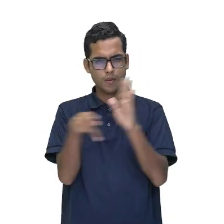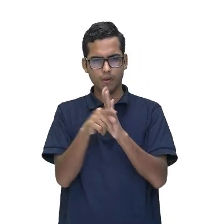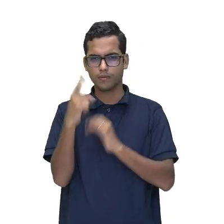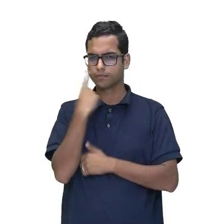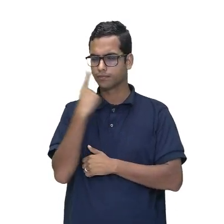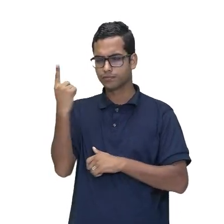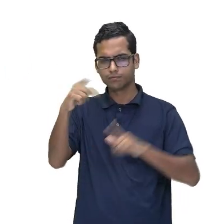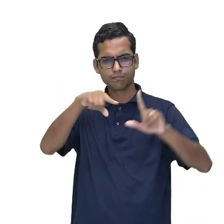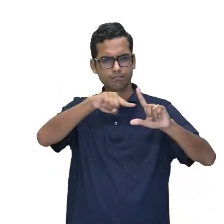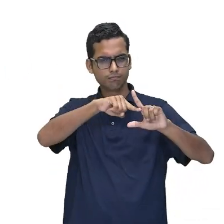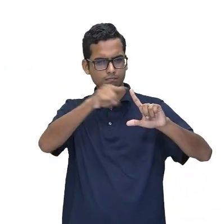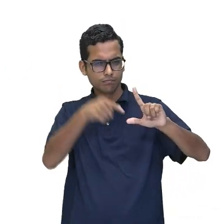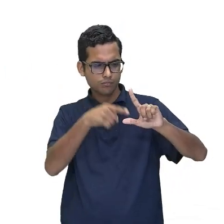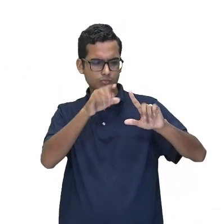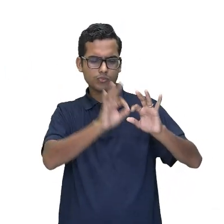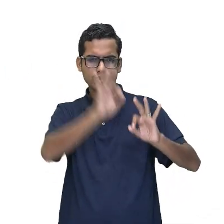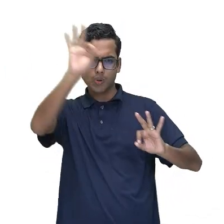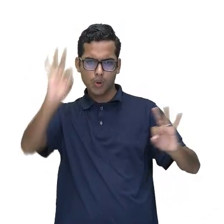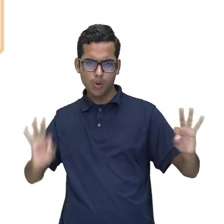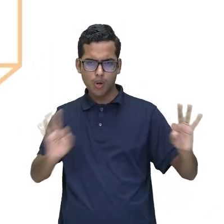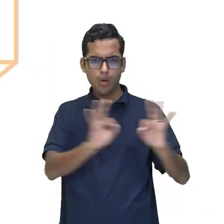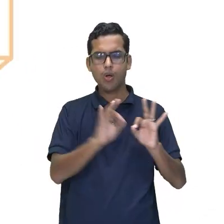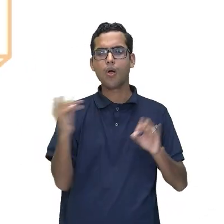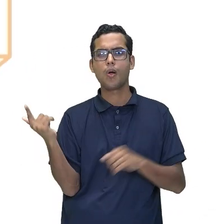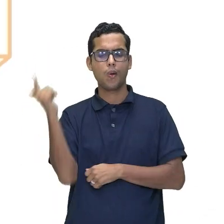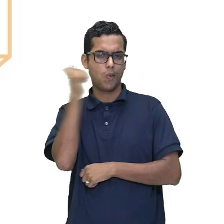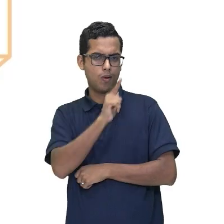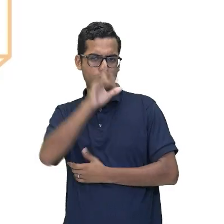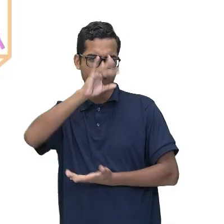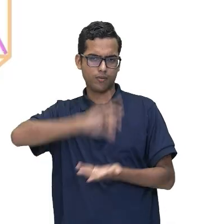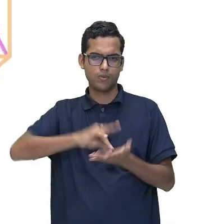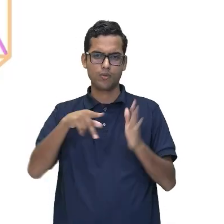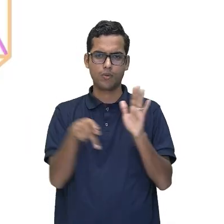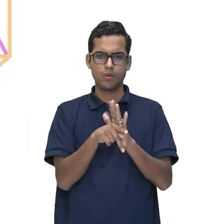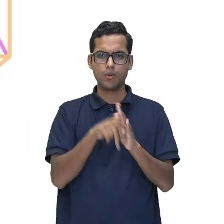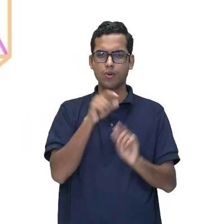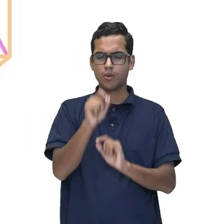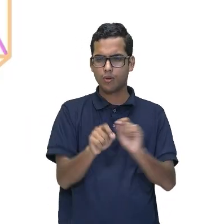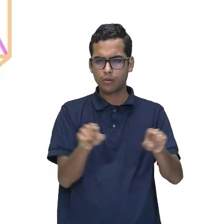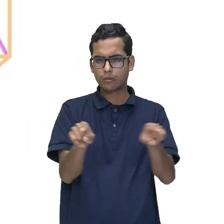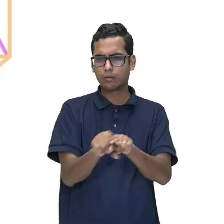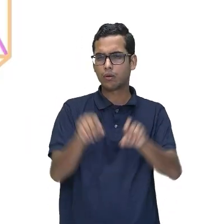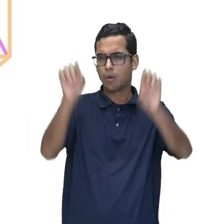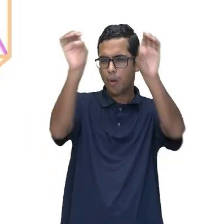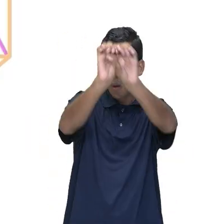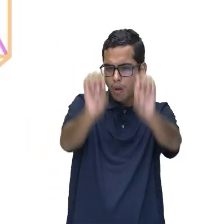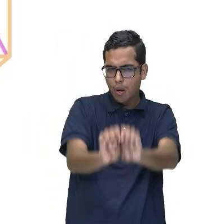triângulo contribuem para sua estabilidade. Isso significa que a estrutura é menos propensa a desabar